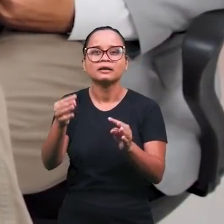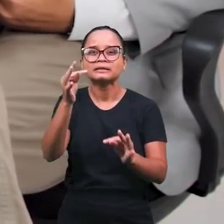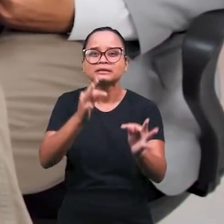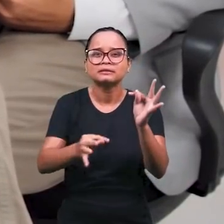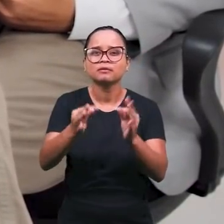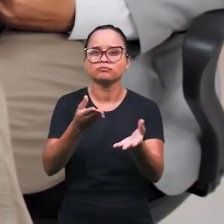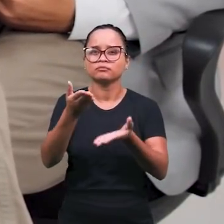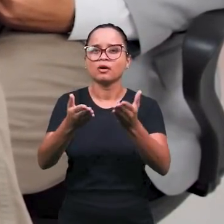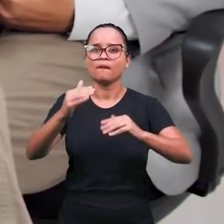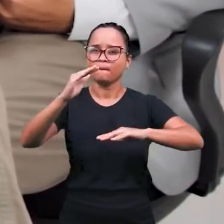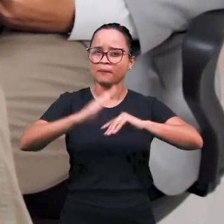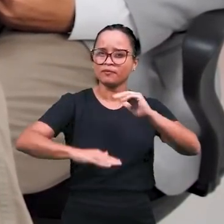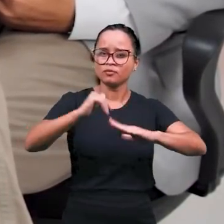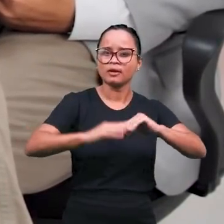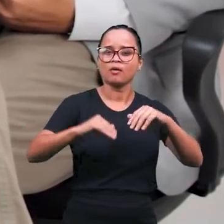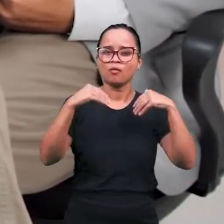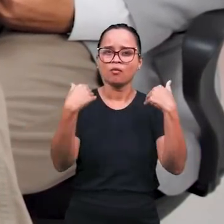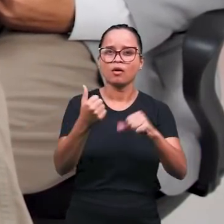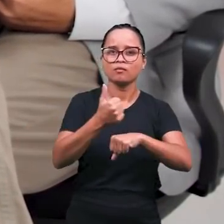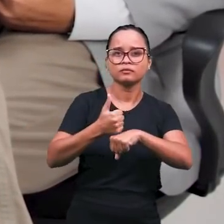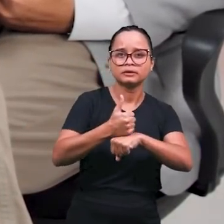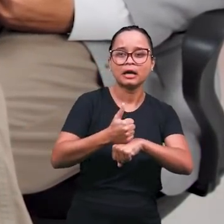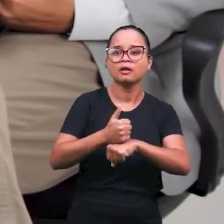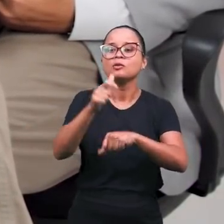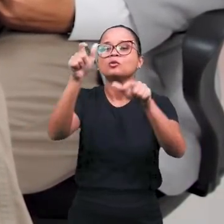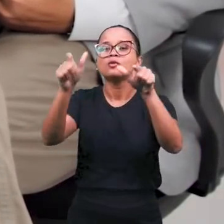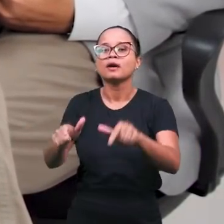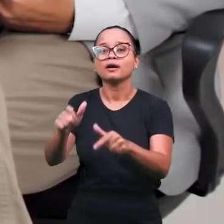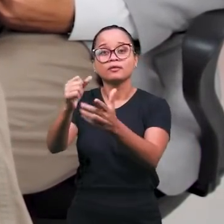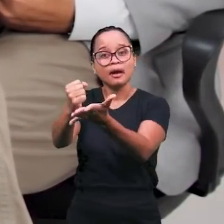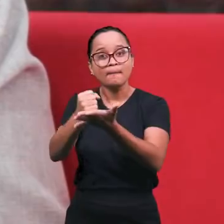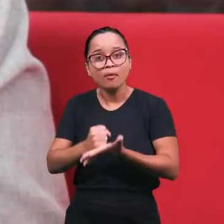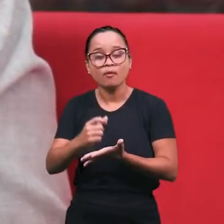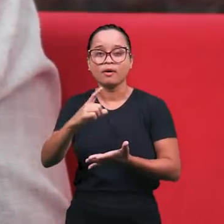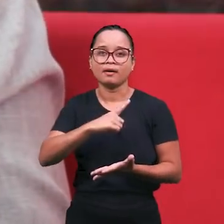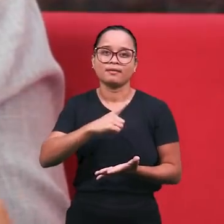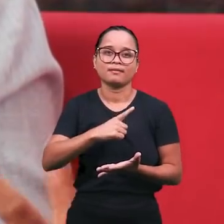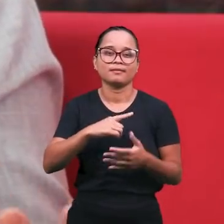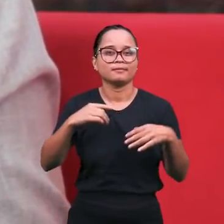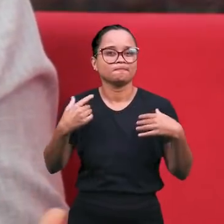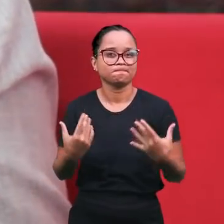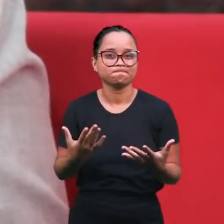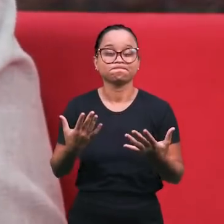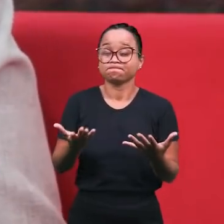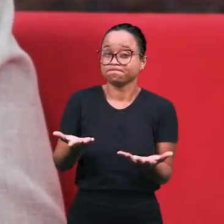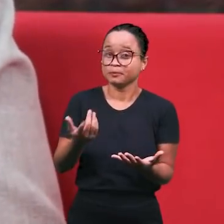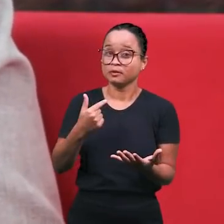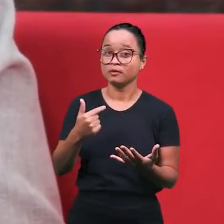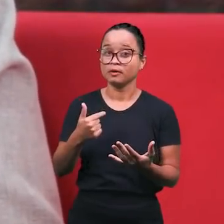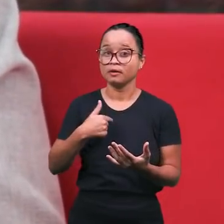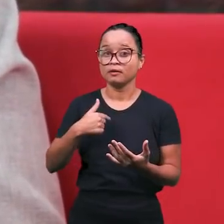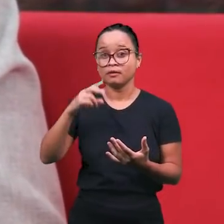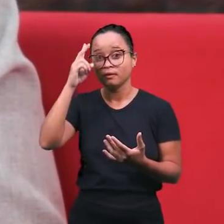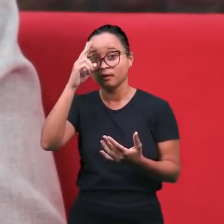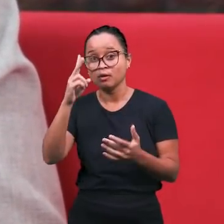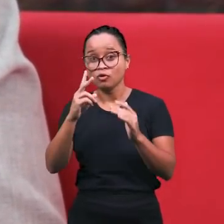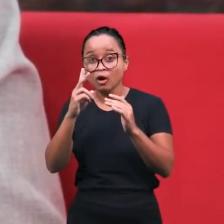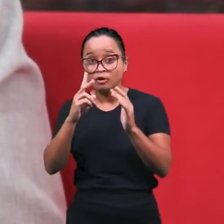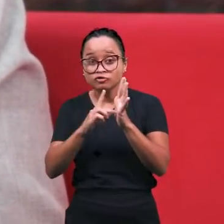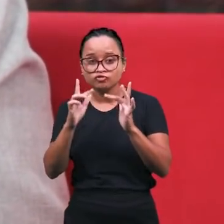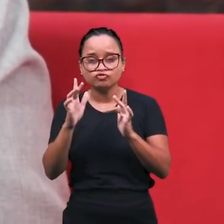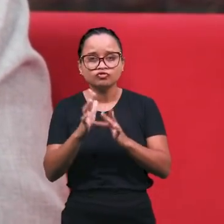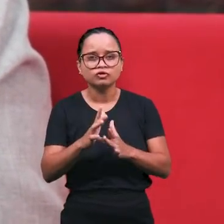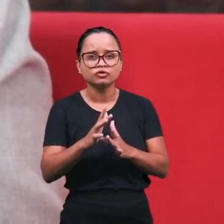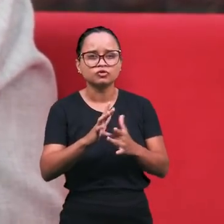o Senhor vai te orientar que tipo de profissional, aonde você vai buscar ajuda. O Senhor, nenhuma vez, é bom lembrar que o Senhor não